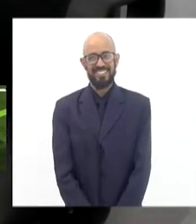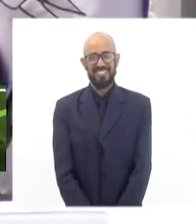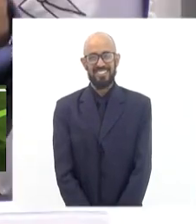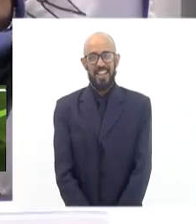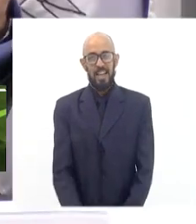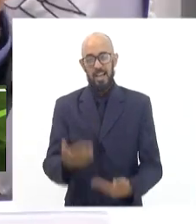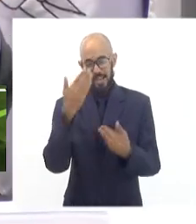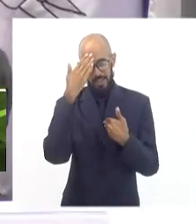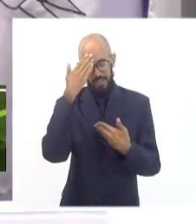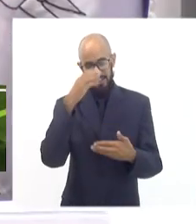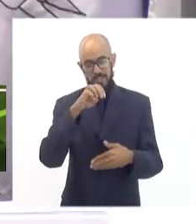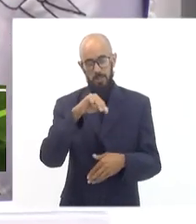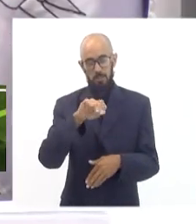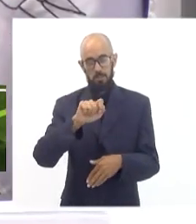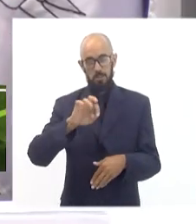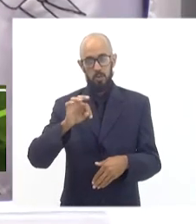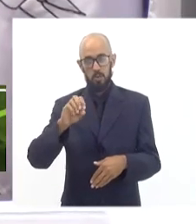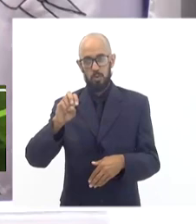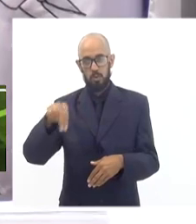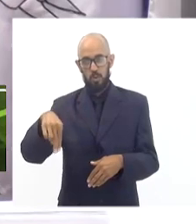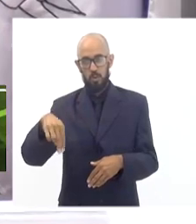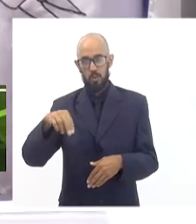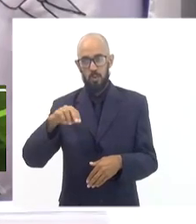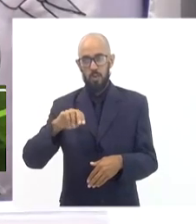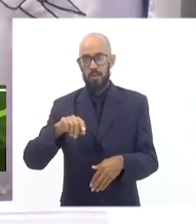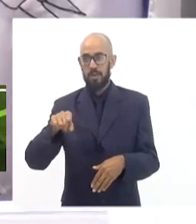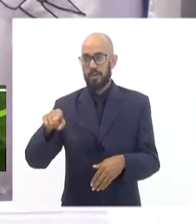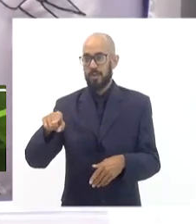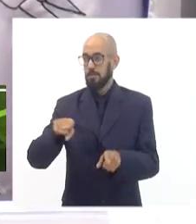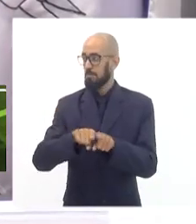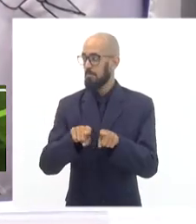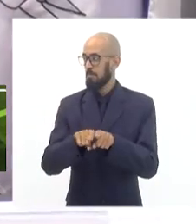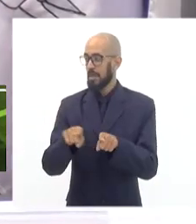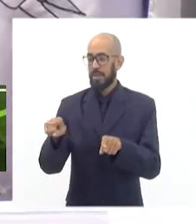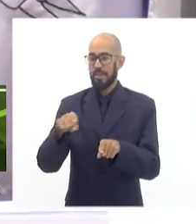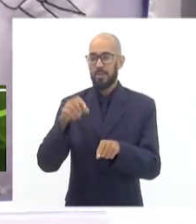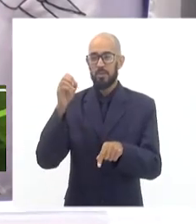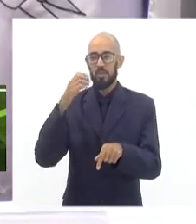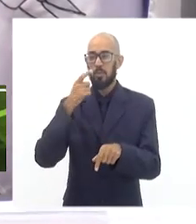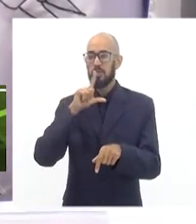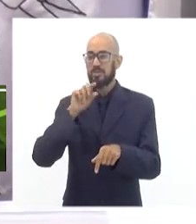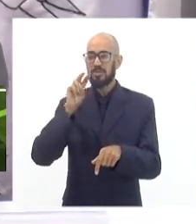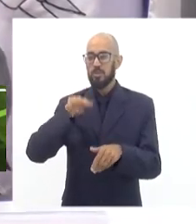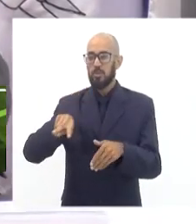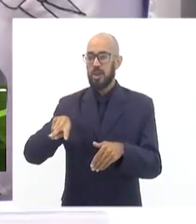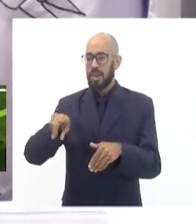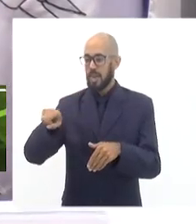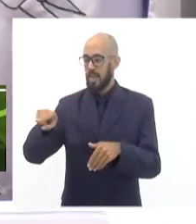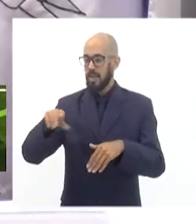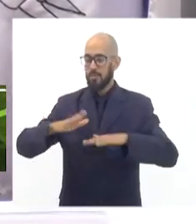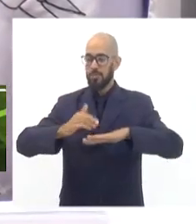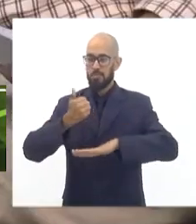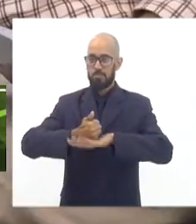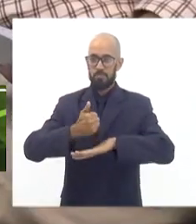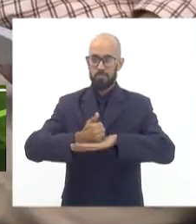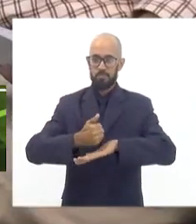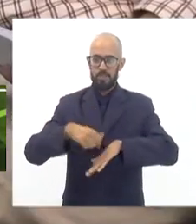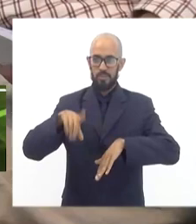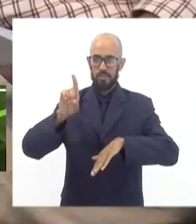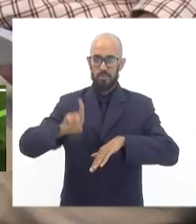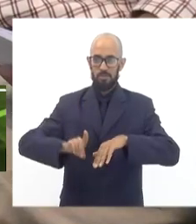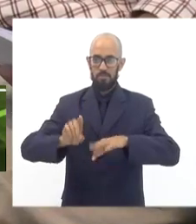do meu tom rath que eu não sei qual é a função porque eu não consigo ler aqui diretor de planejamento